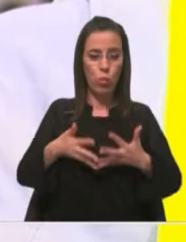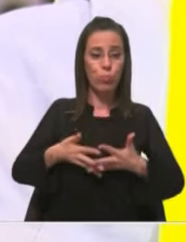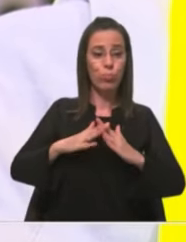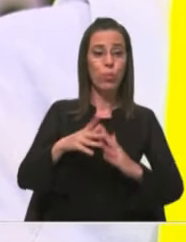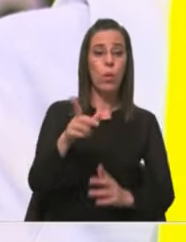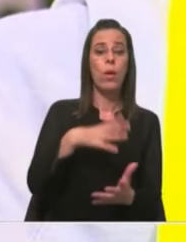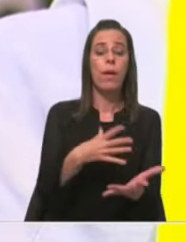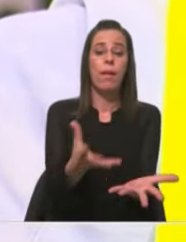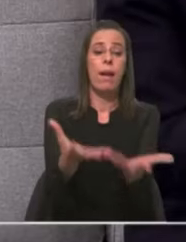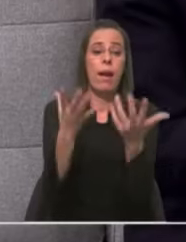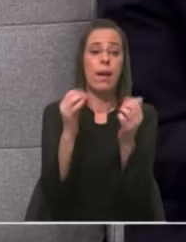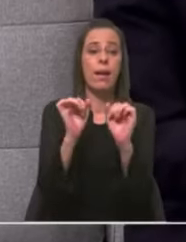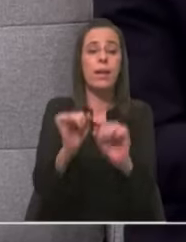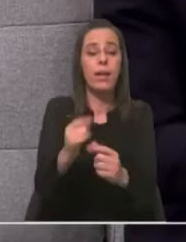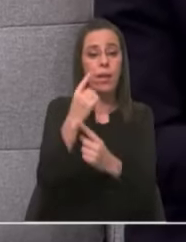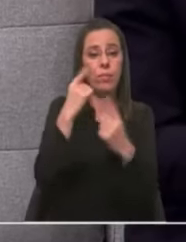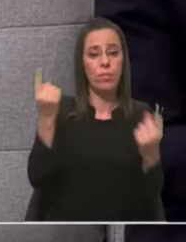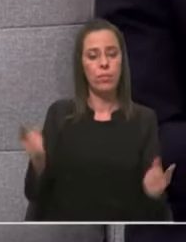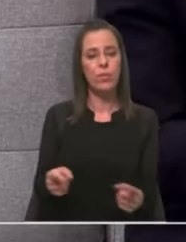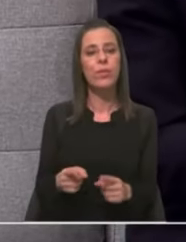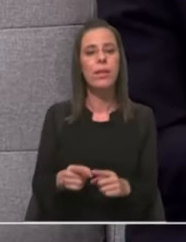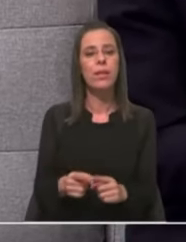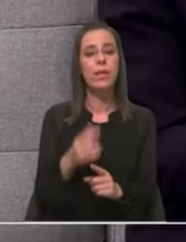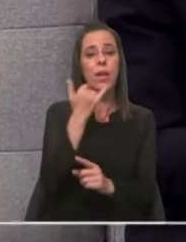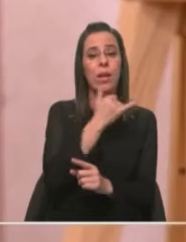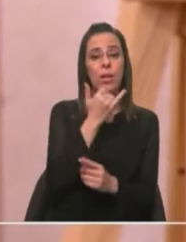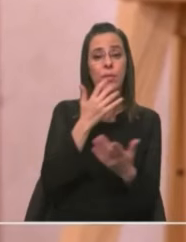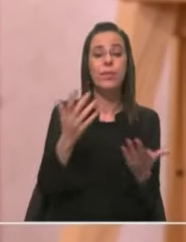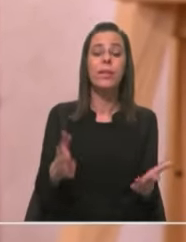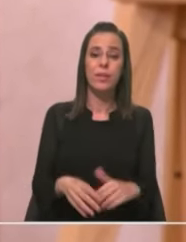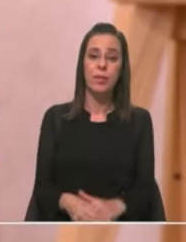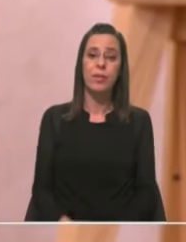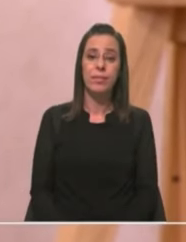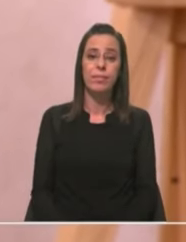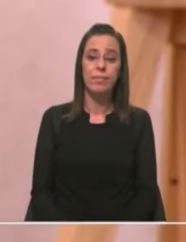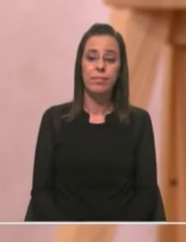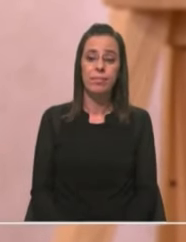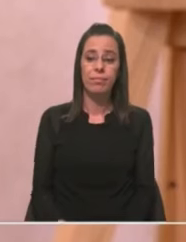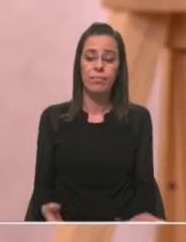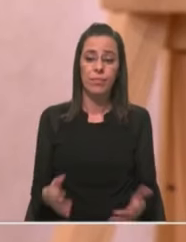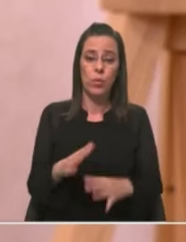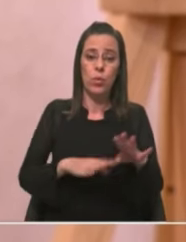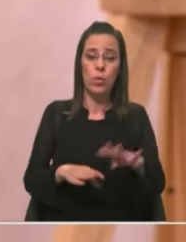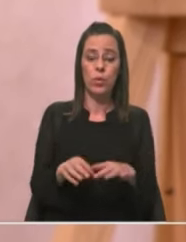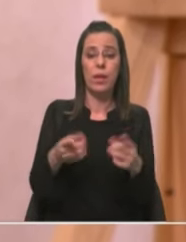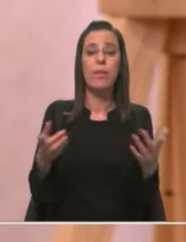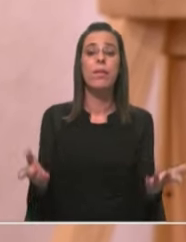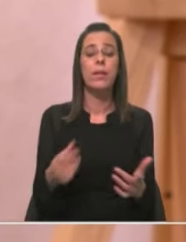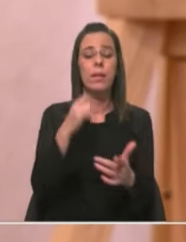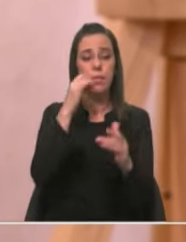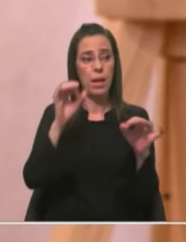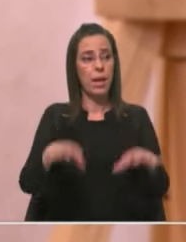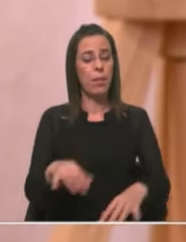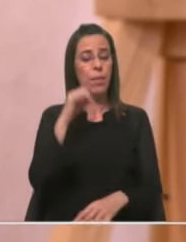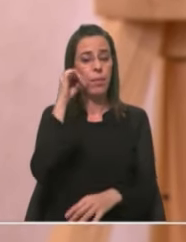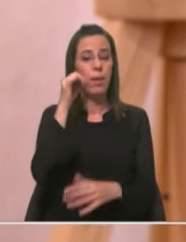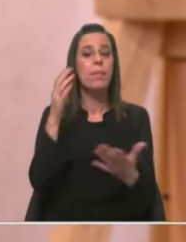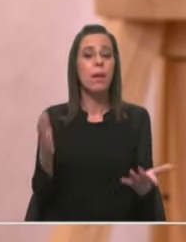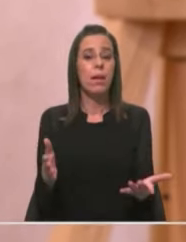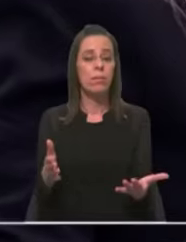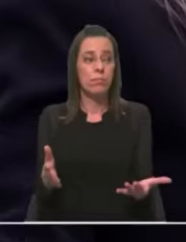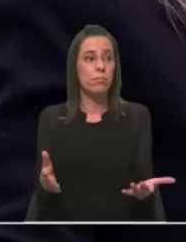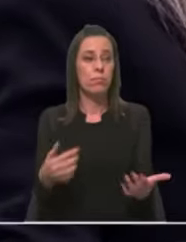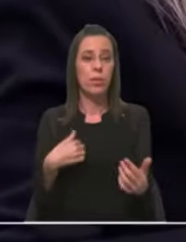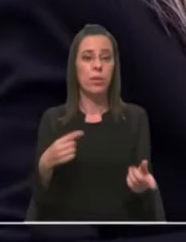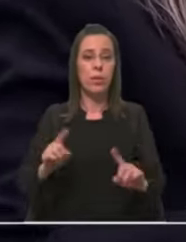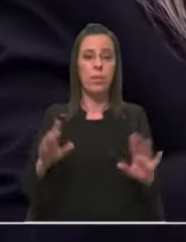queria e de mostrar que é feliz com o que está a construir, porque ele ainda não acabou. Todos, eu